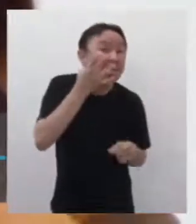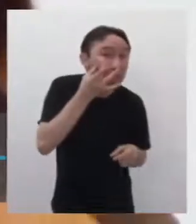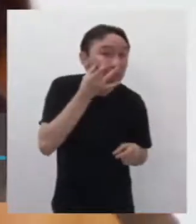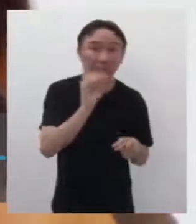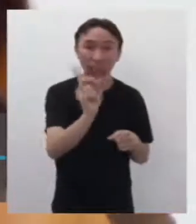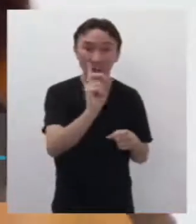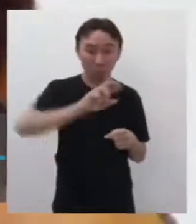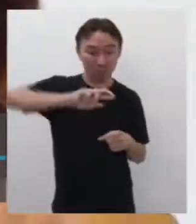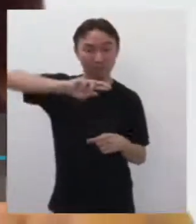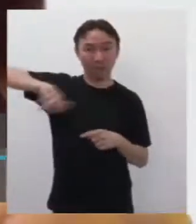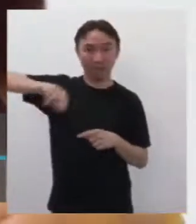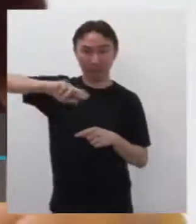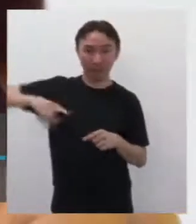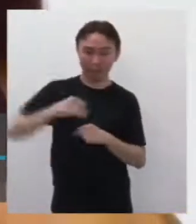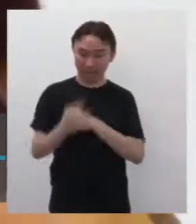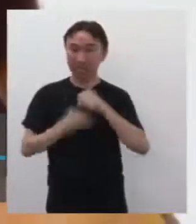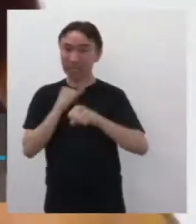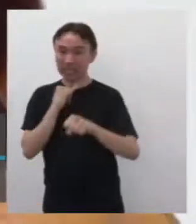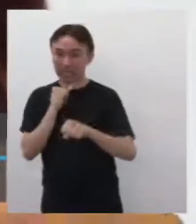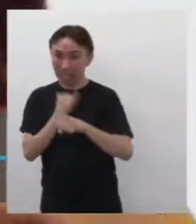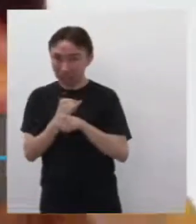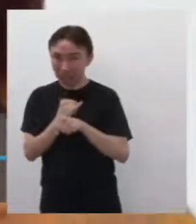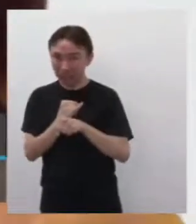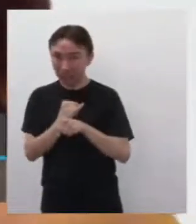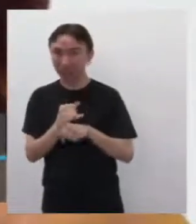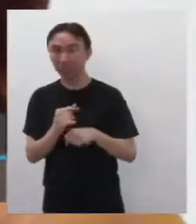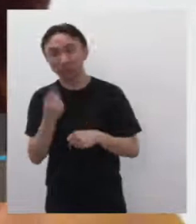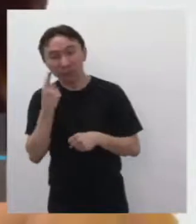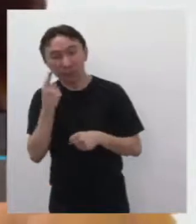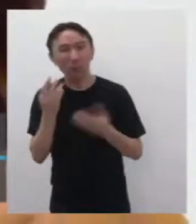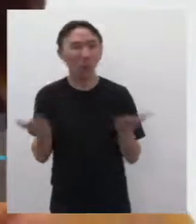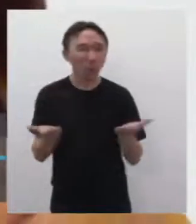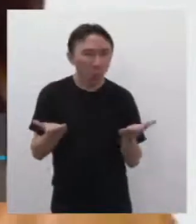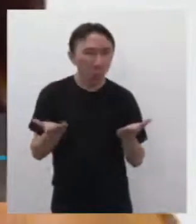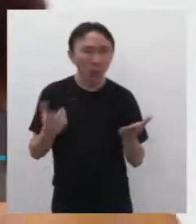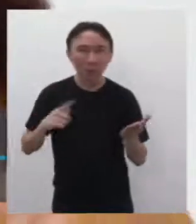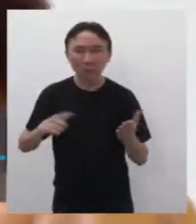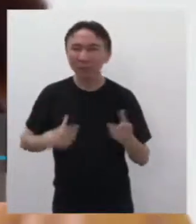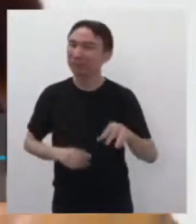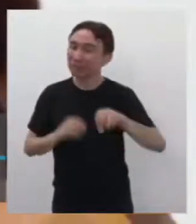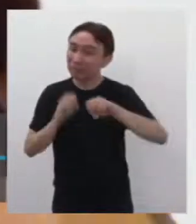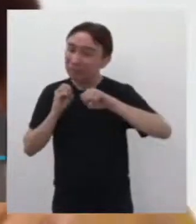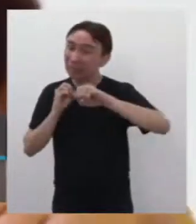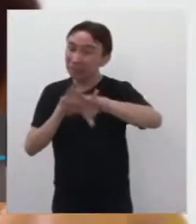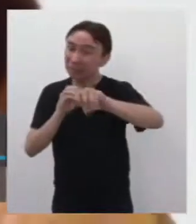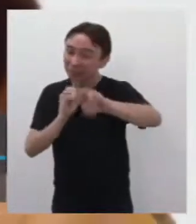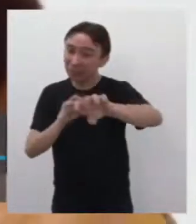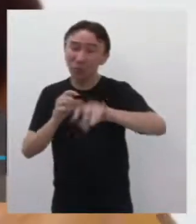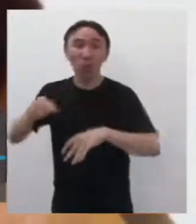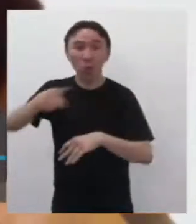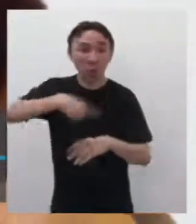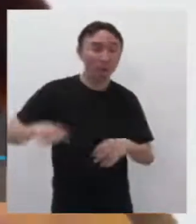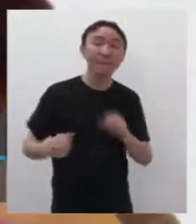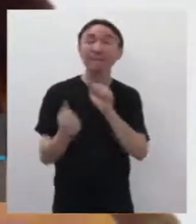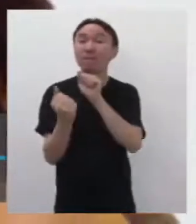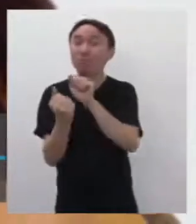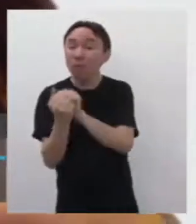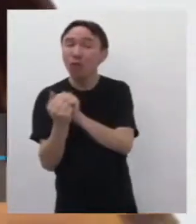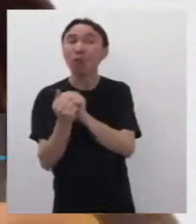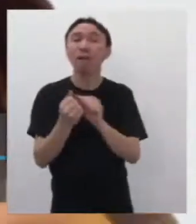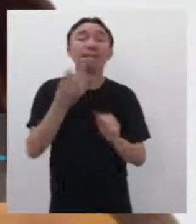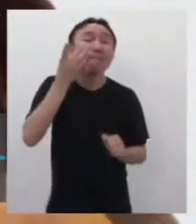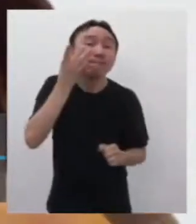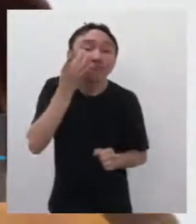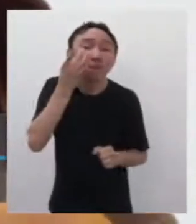que é a forma emergencial de lidar com o ensino nesse momento em que a gente não pode estar presencial,